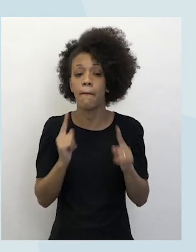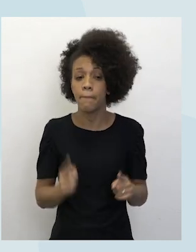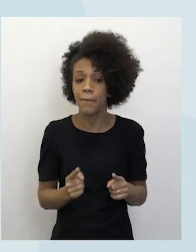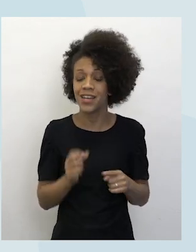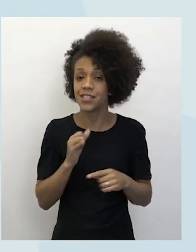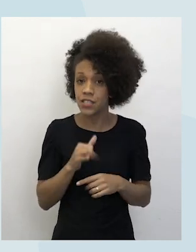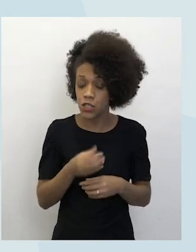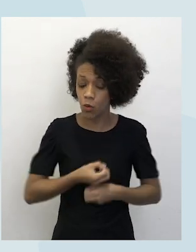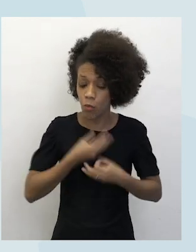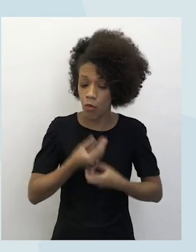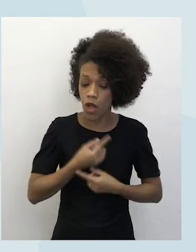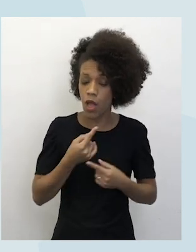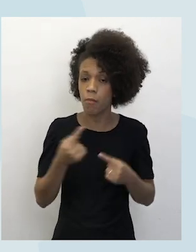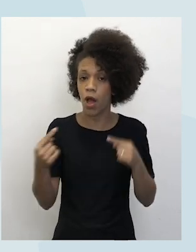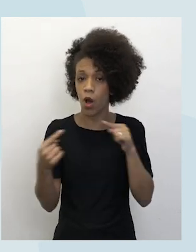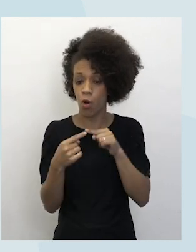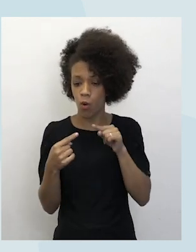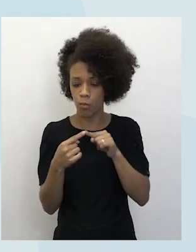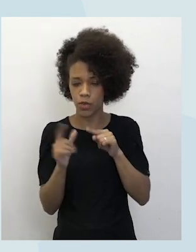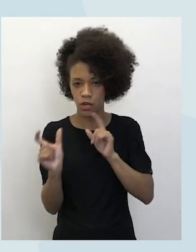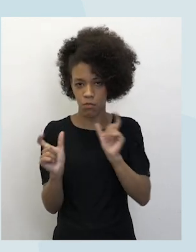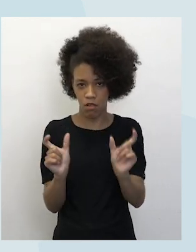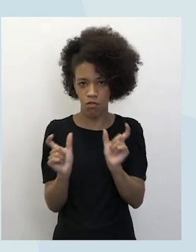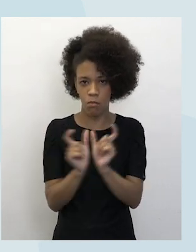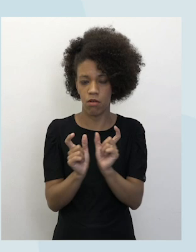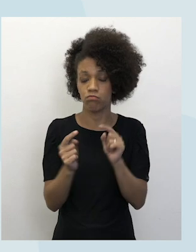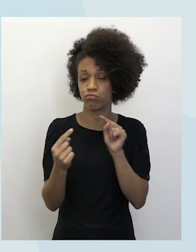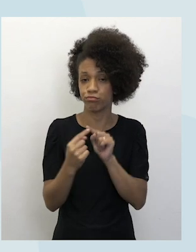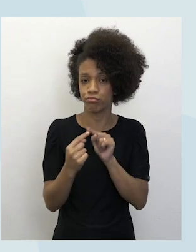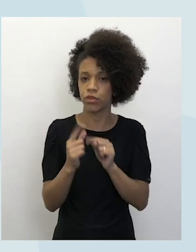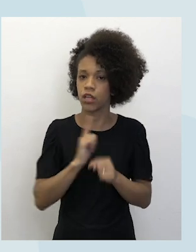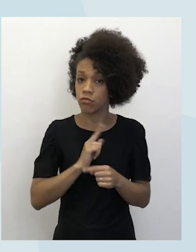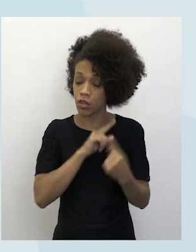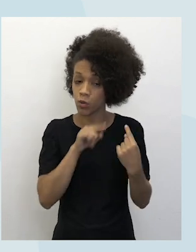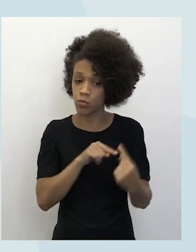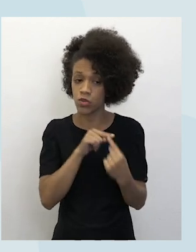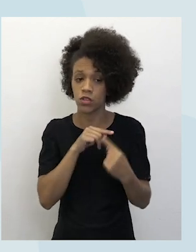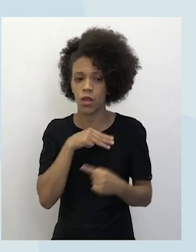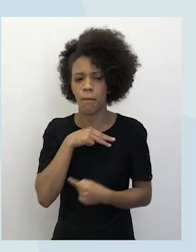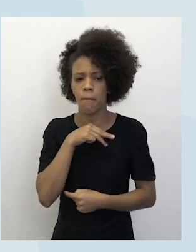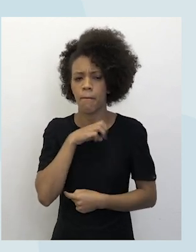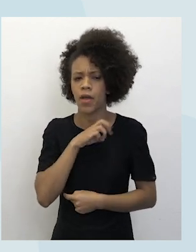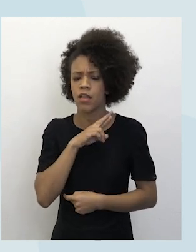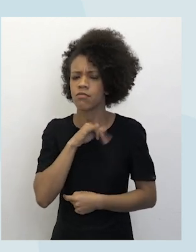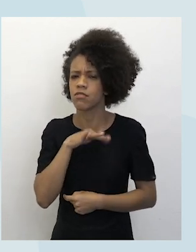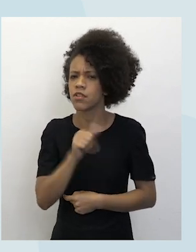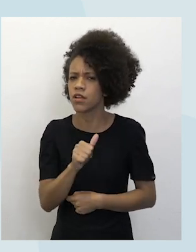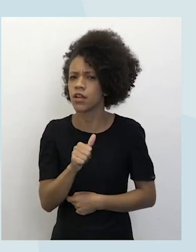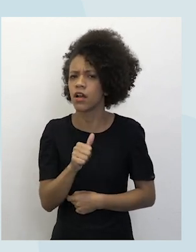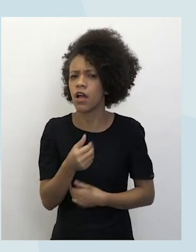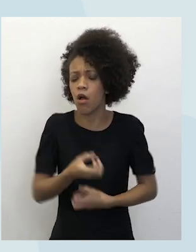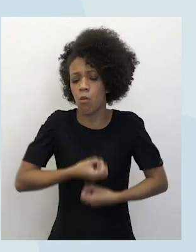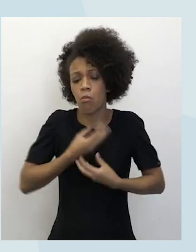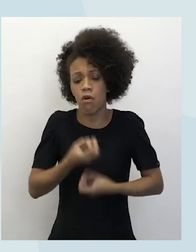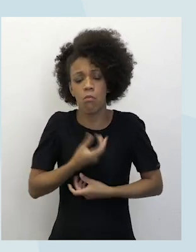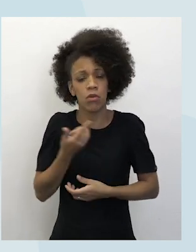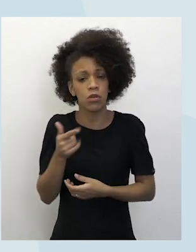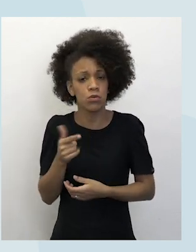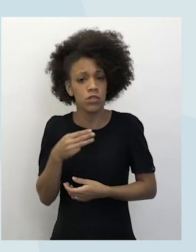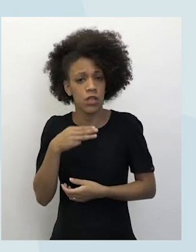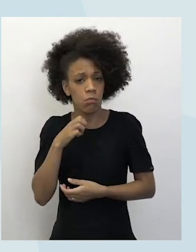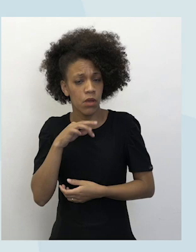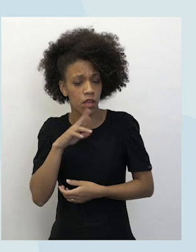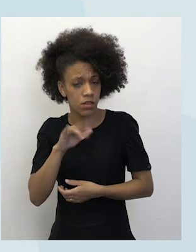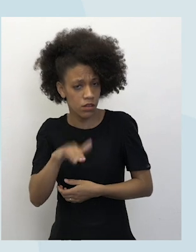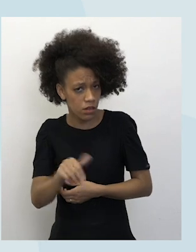se o poema rima tem um boto tem um motivo Tem uma função e métrica métrica a poema sem métrica mas se poema